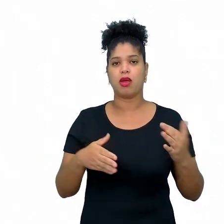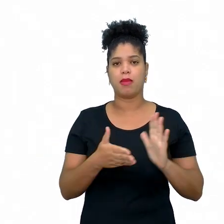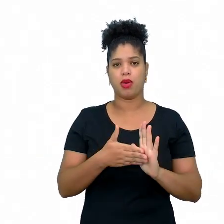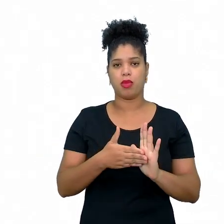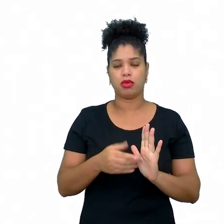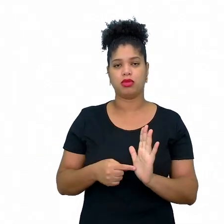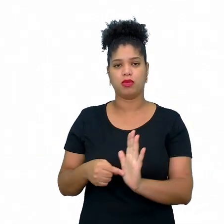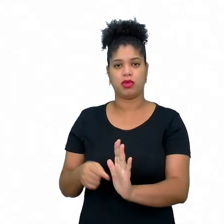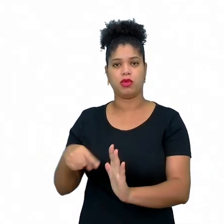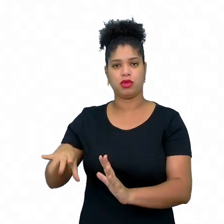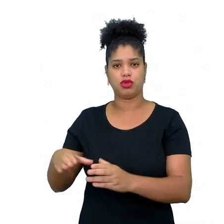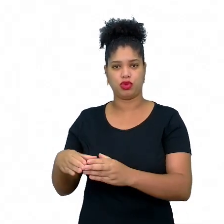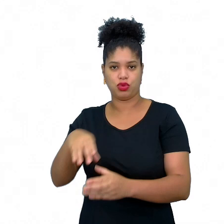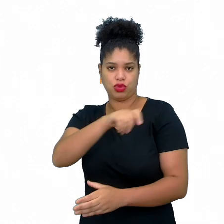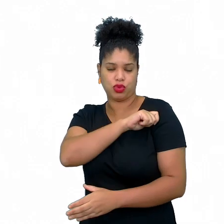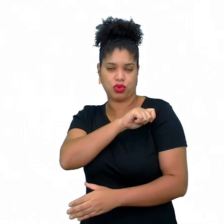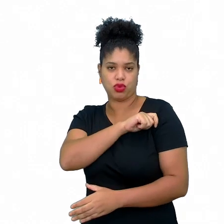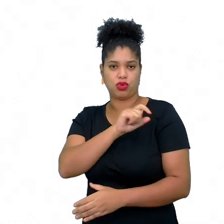aluno, podemos